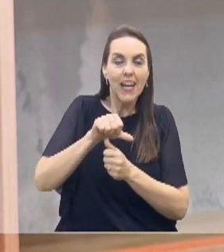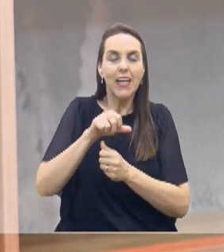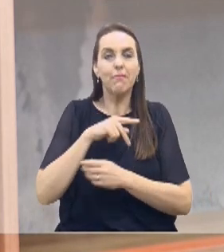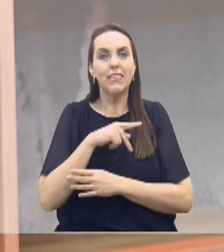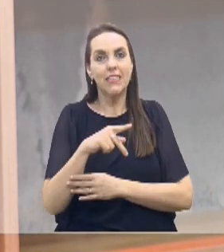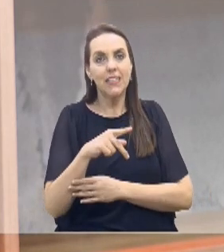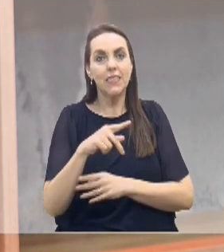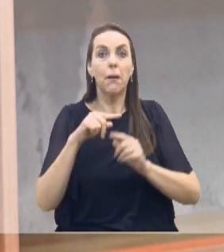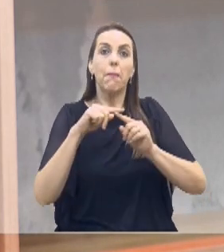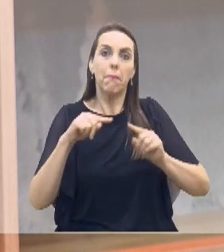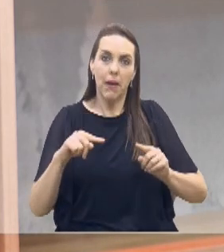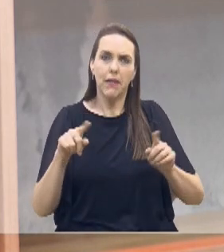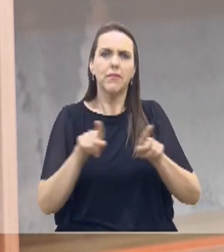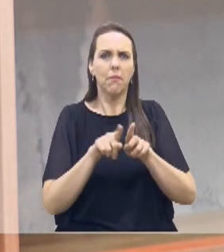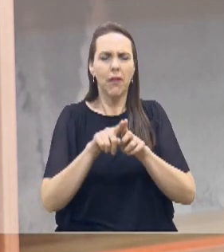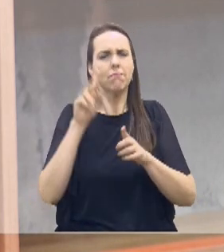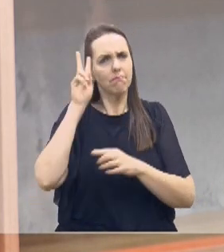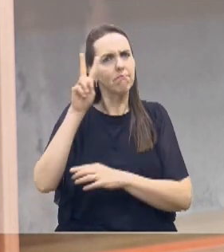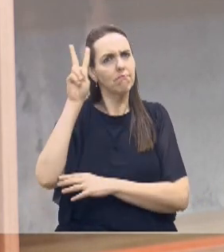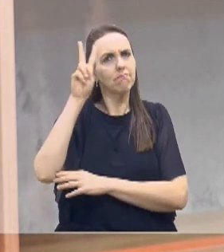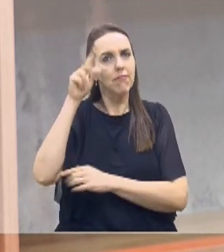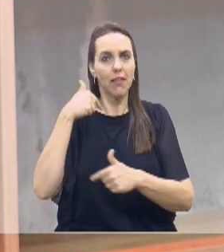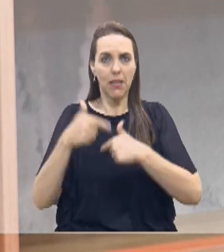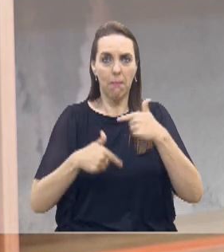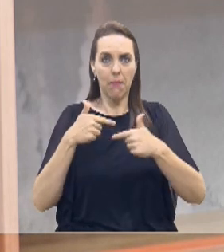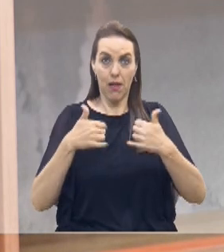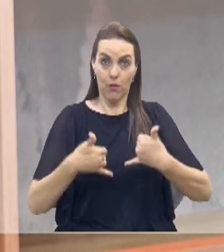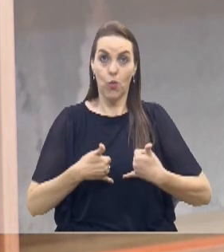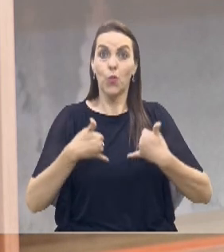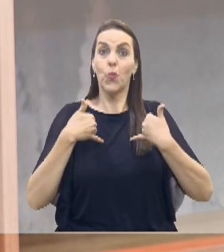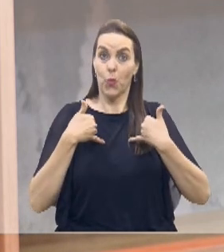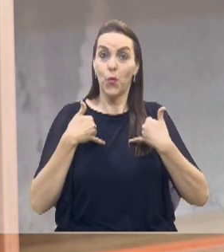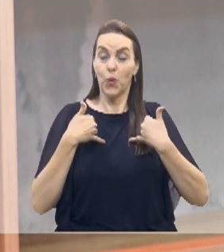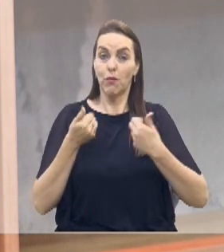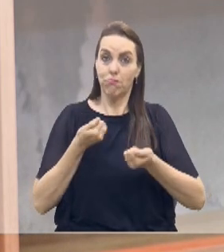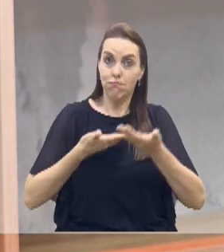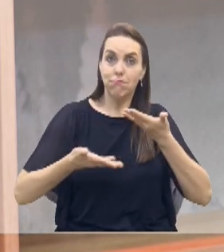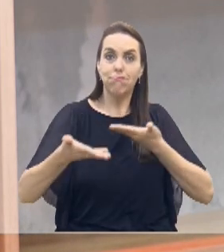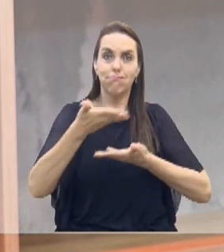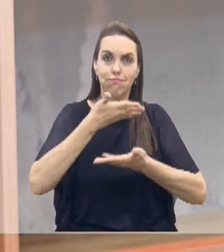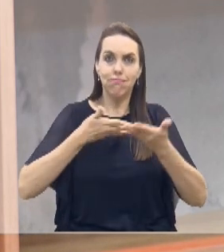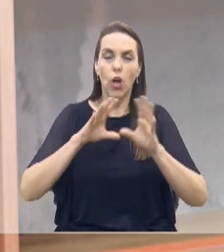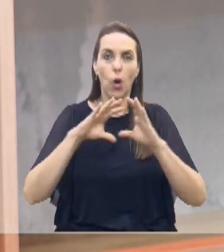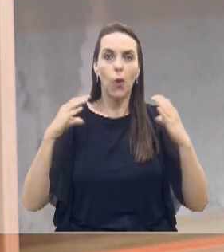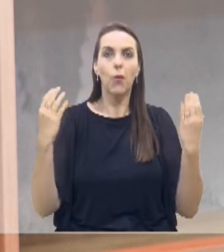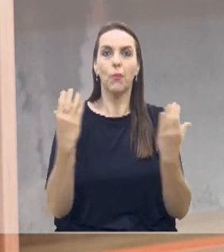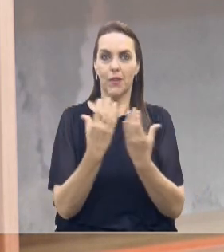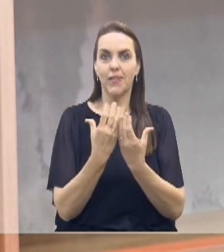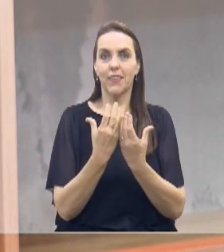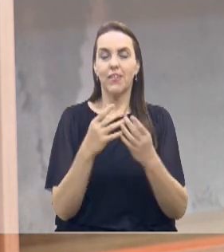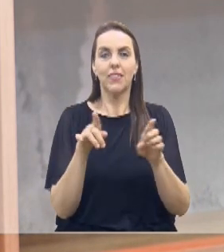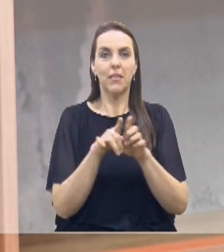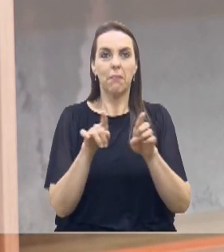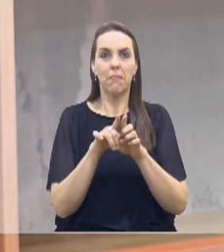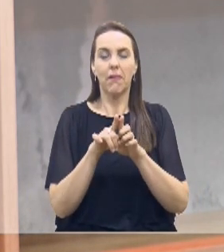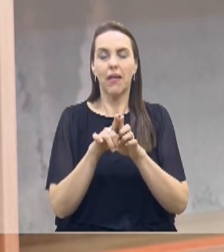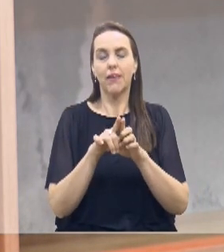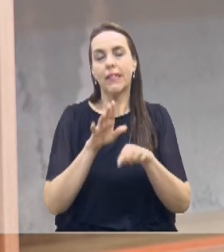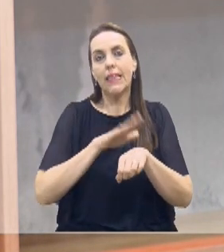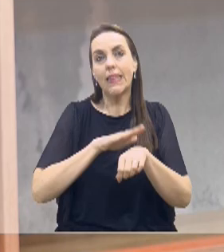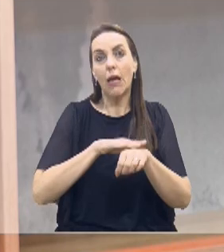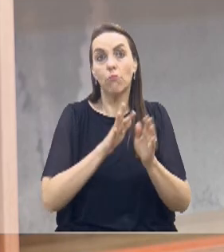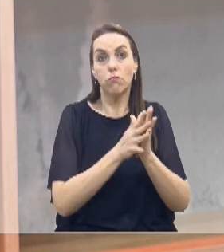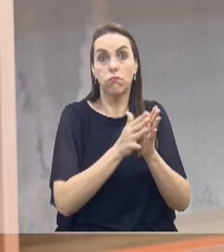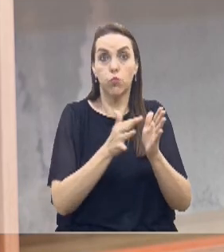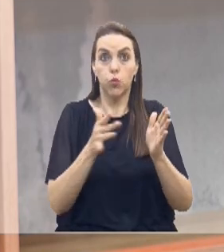de lembrar o trabalho que foi feito, que nos orgulha e que também foi compartilhado com toda a comunidade, mas muitas vezes o tempo de um ano é muito